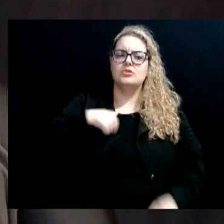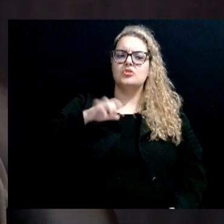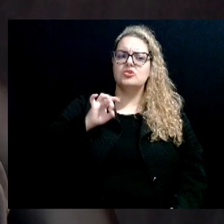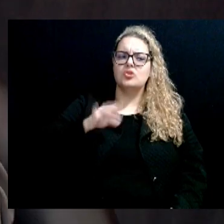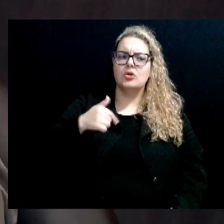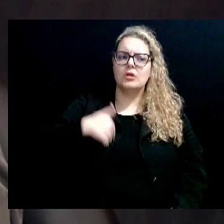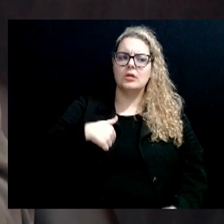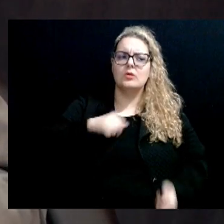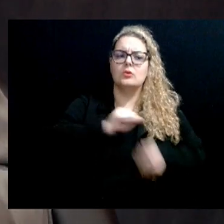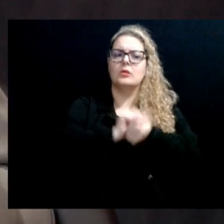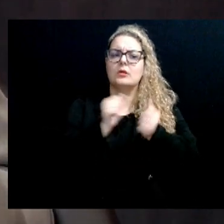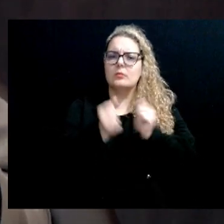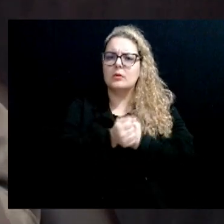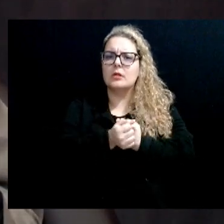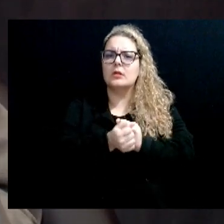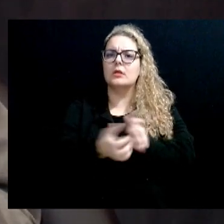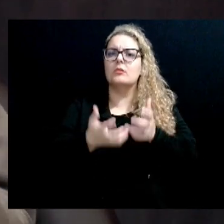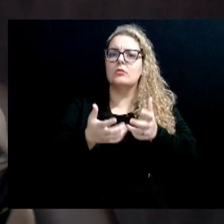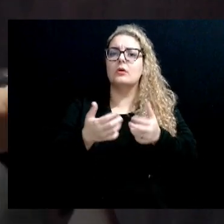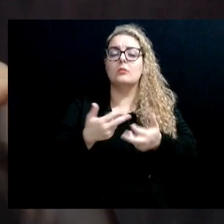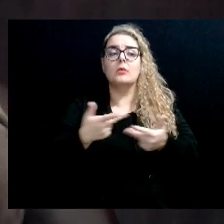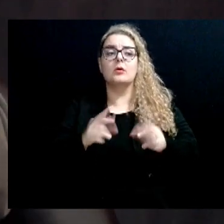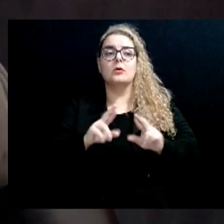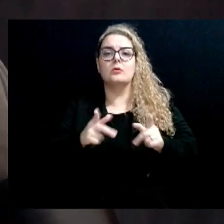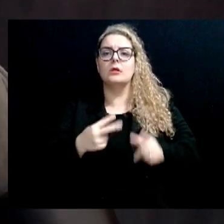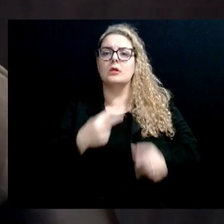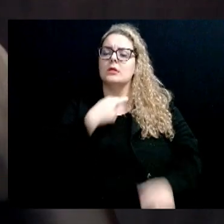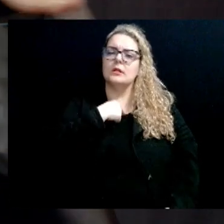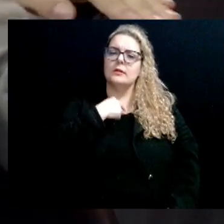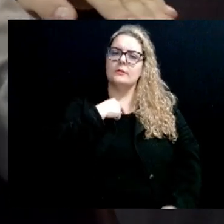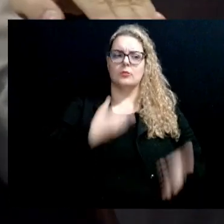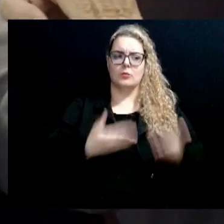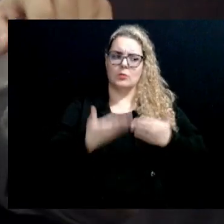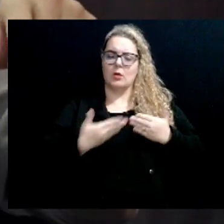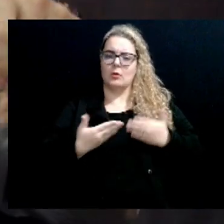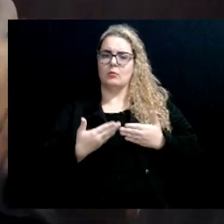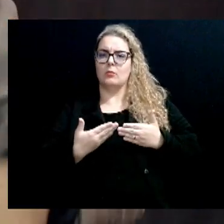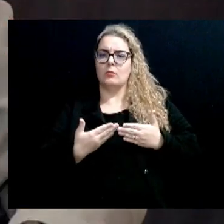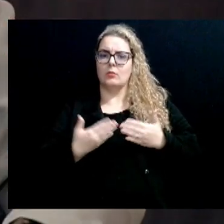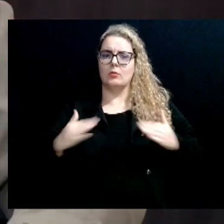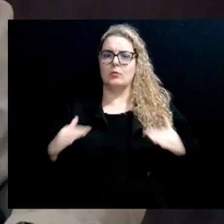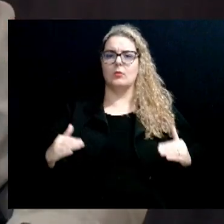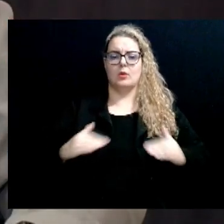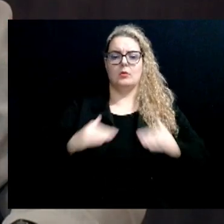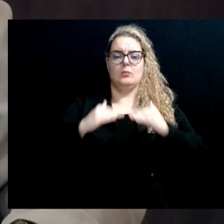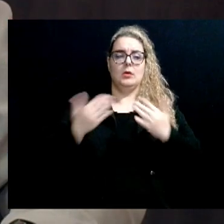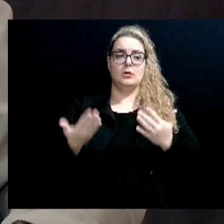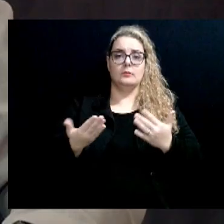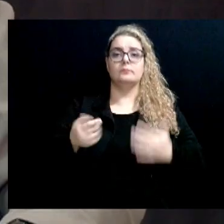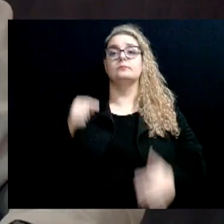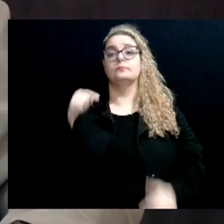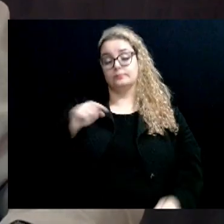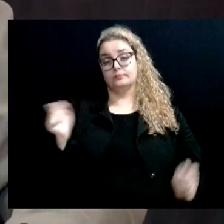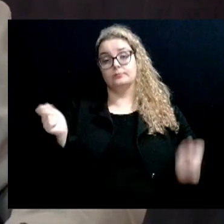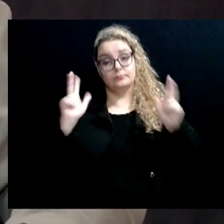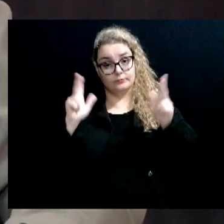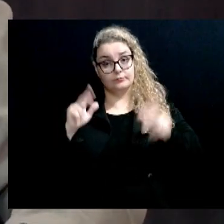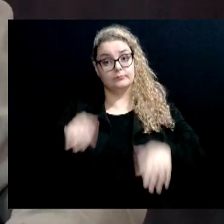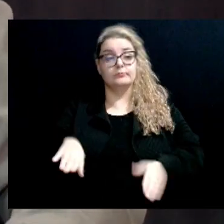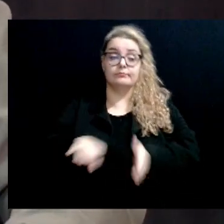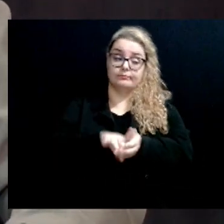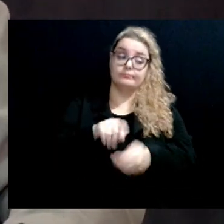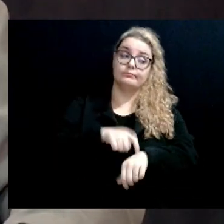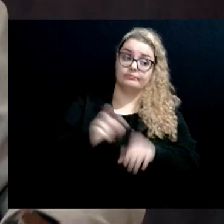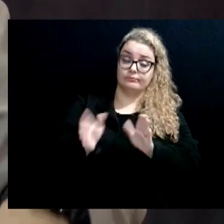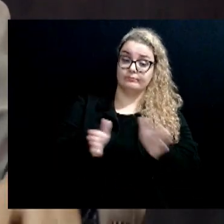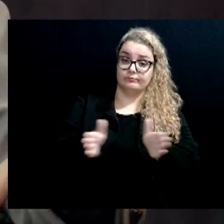quando eu quero alguma coisa diferente, ele não pode fazer pro meu agrado pra gente encontrar um ponto de equilíbrio. Então esse sinal de alerta tem que vir nesse momento. E o que eu posso fazer